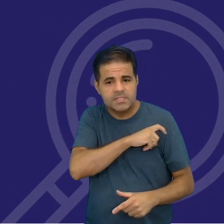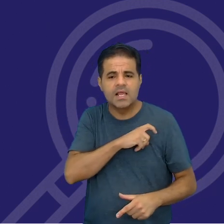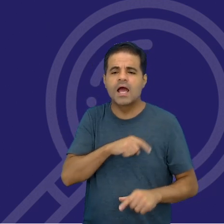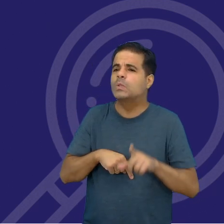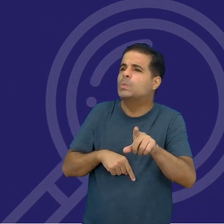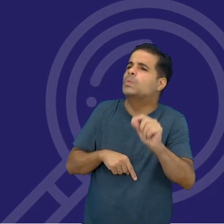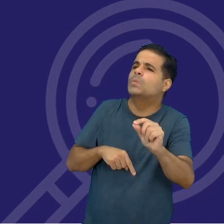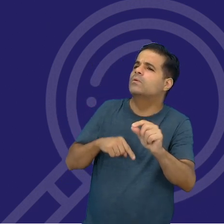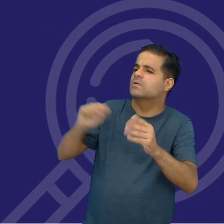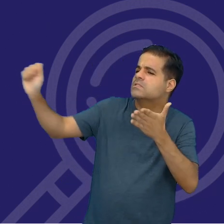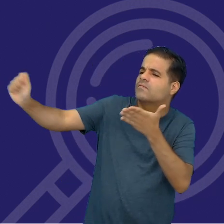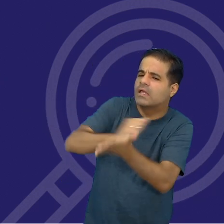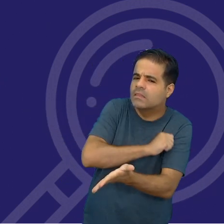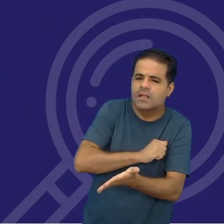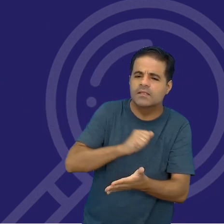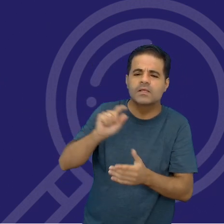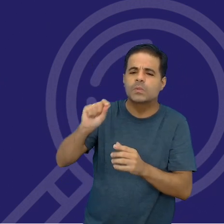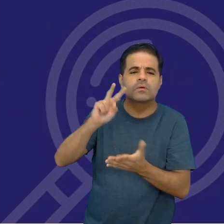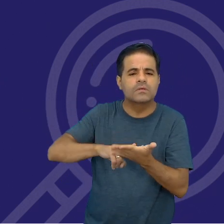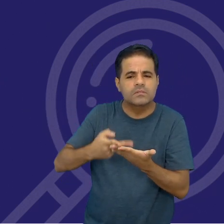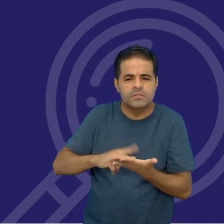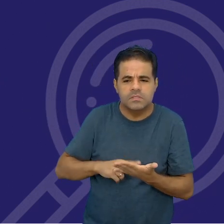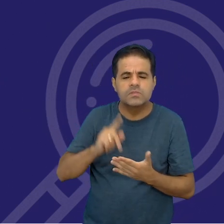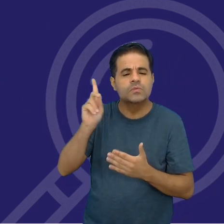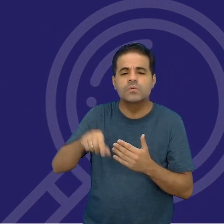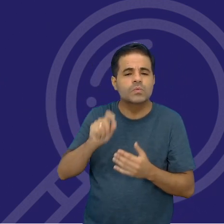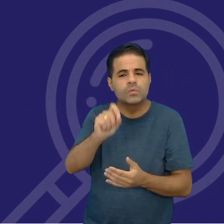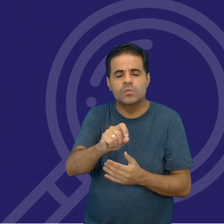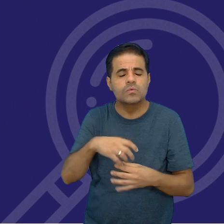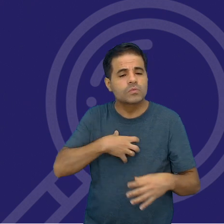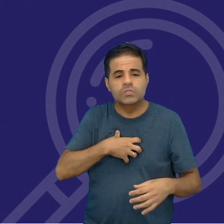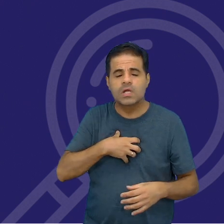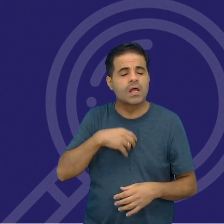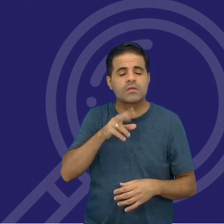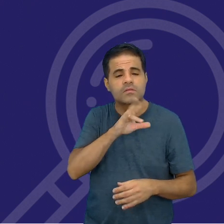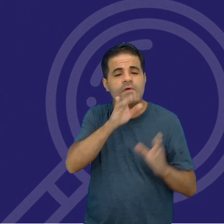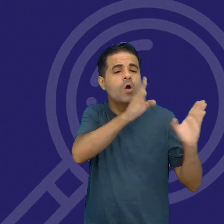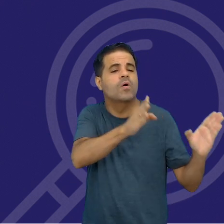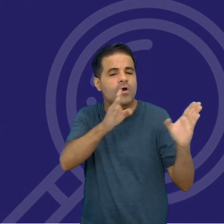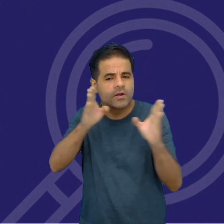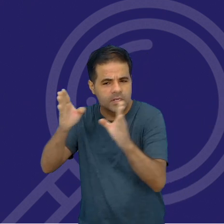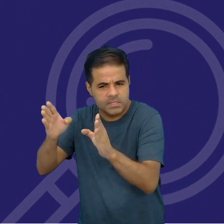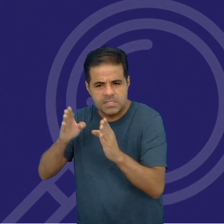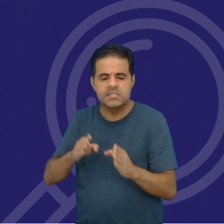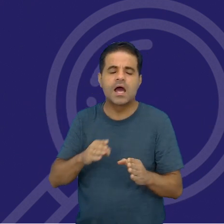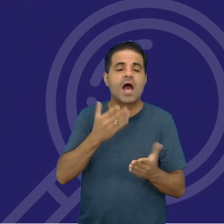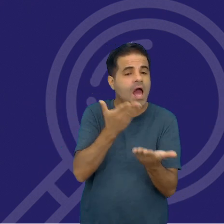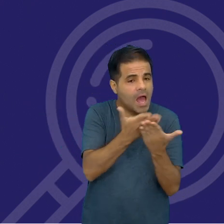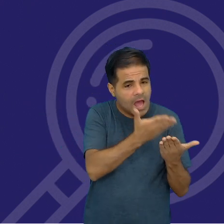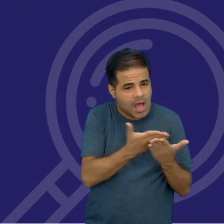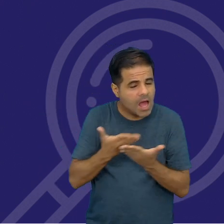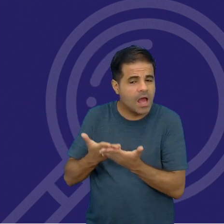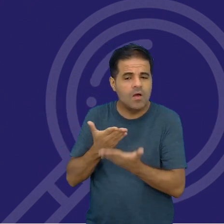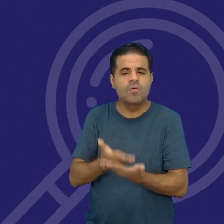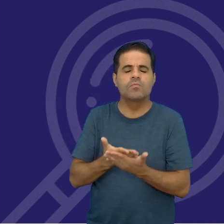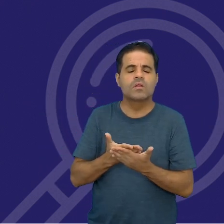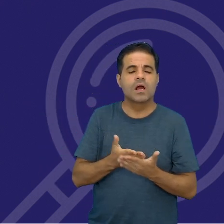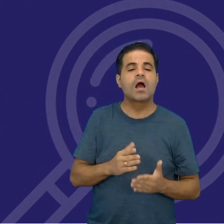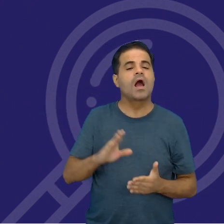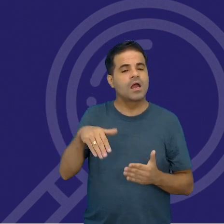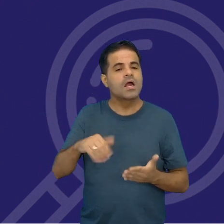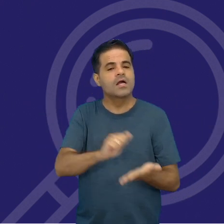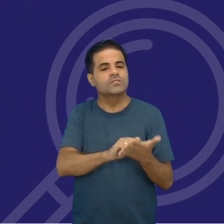você vai interpretar ali está, né, no modo como você vai organizar a aula e